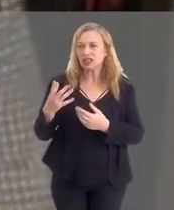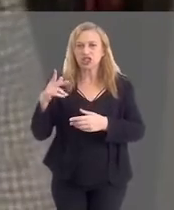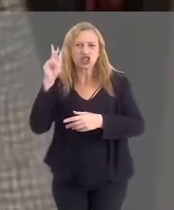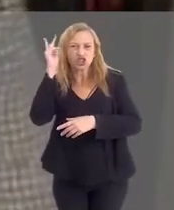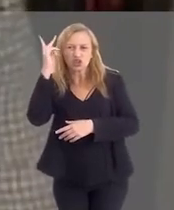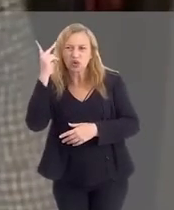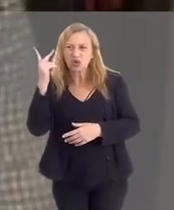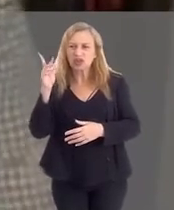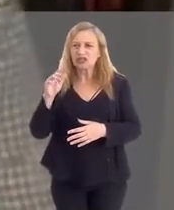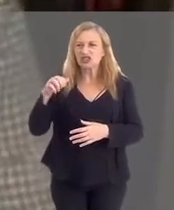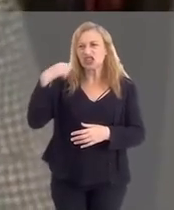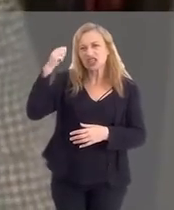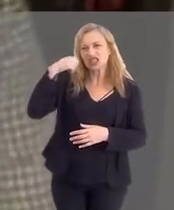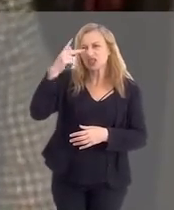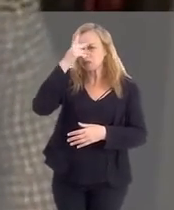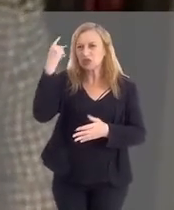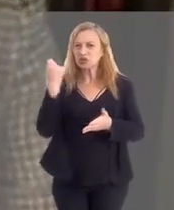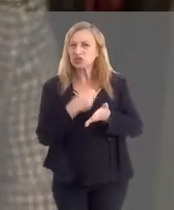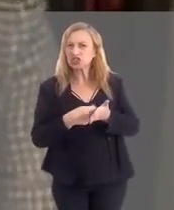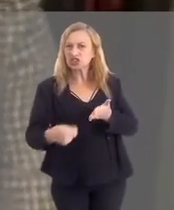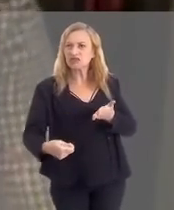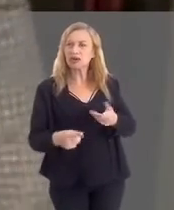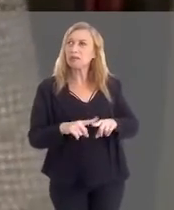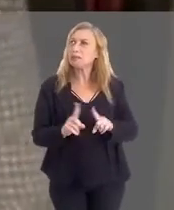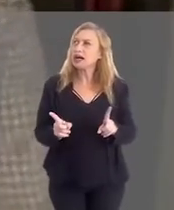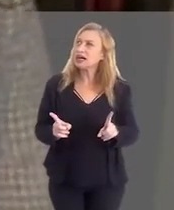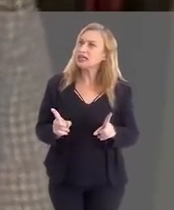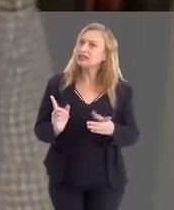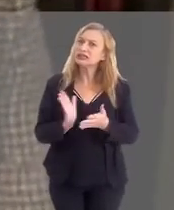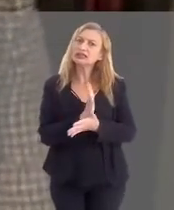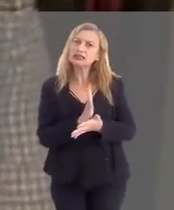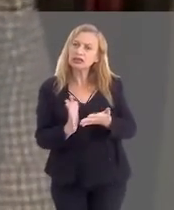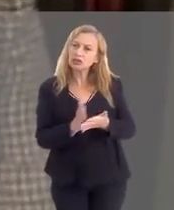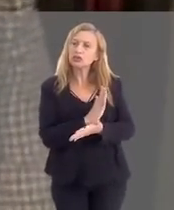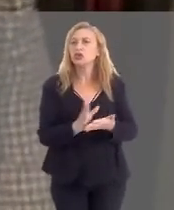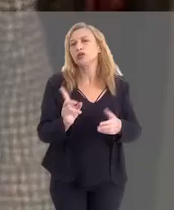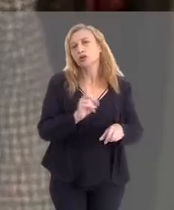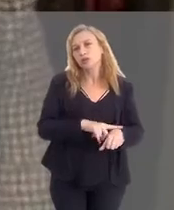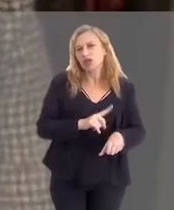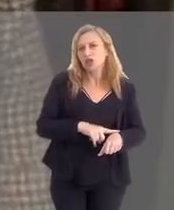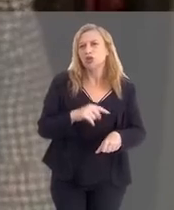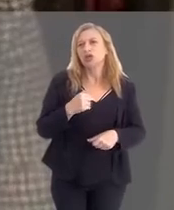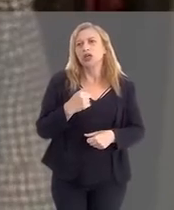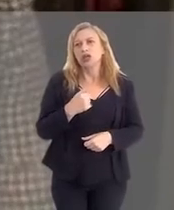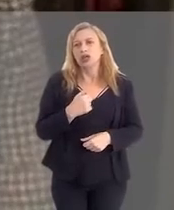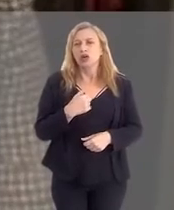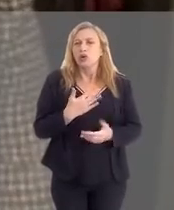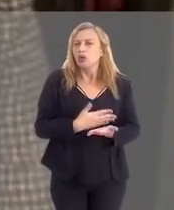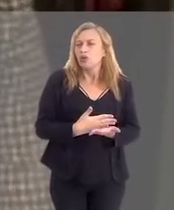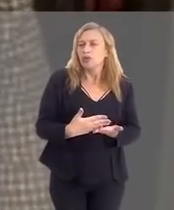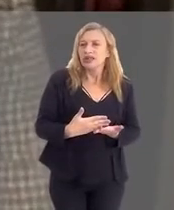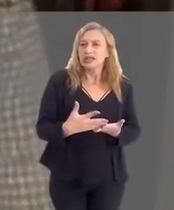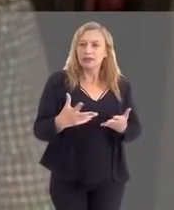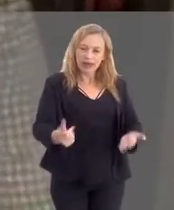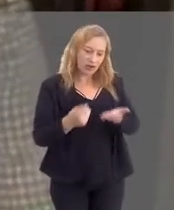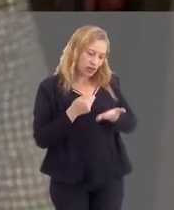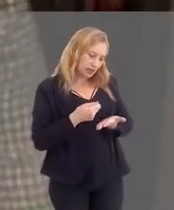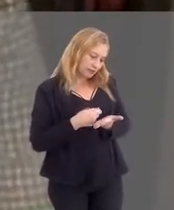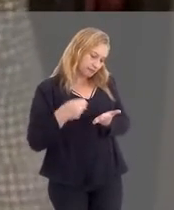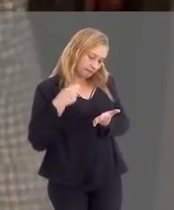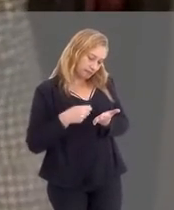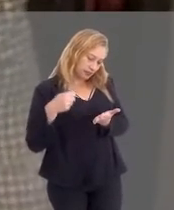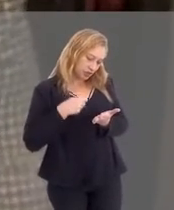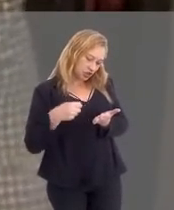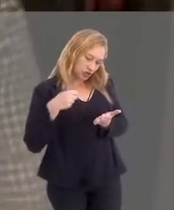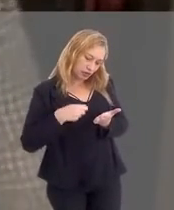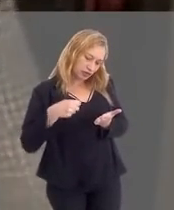de artistas ou de pessoas que escreviam, mas em algum momento eu comecei a pegar um